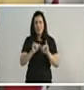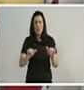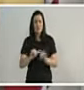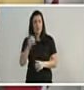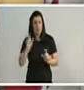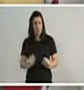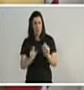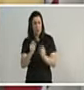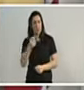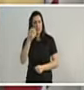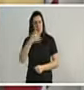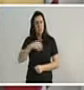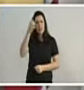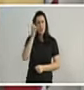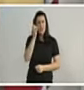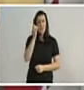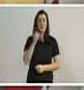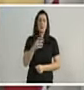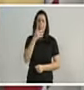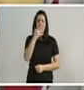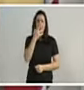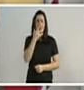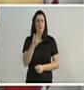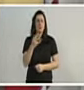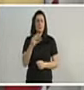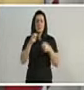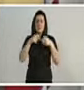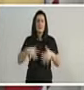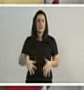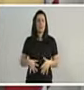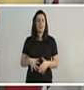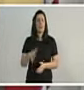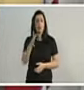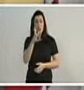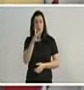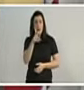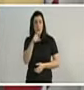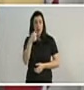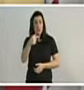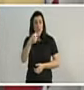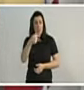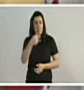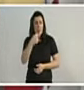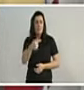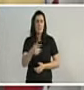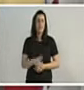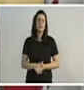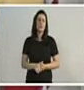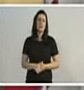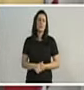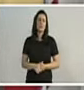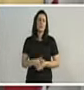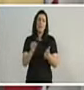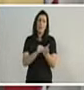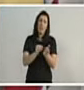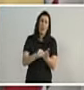juvenis são pouco específicos são pouco específicos porém tendem a durar semanas normalmente estão ligados à redução das atividades ausência